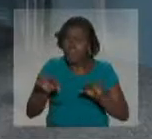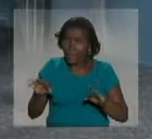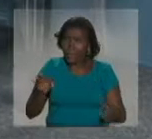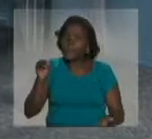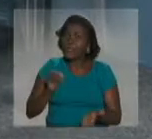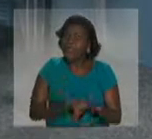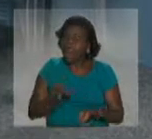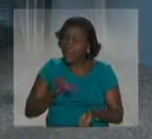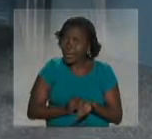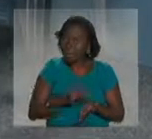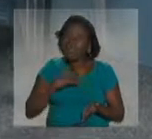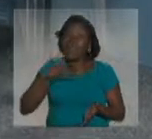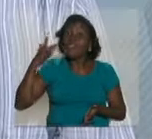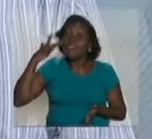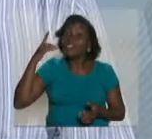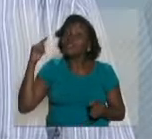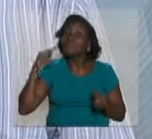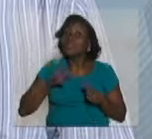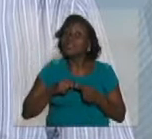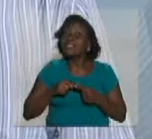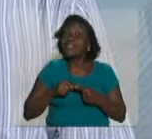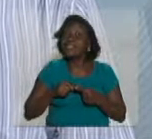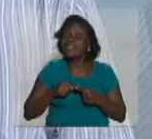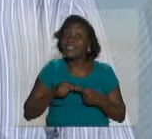falta. Acho que é uma questão